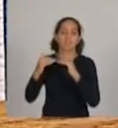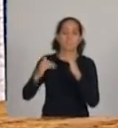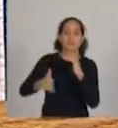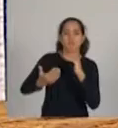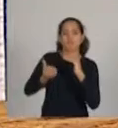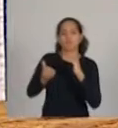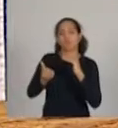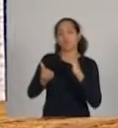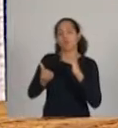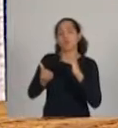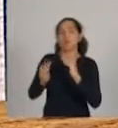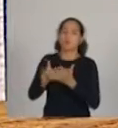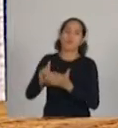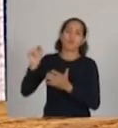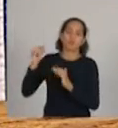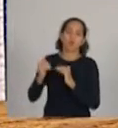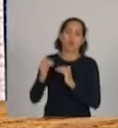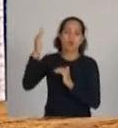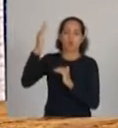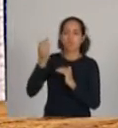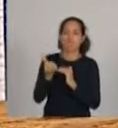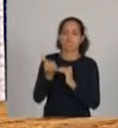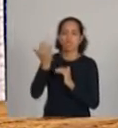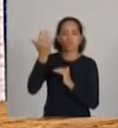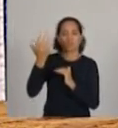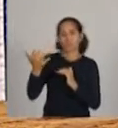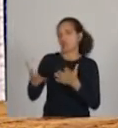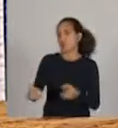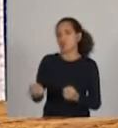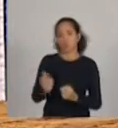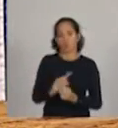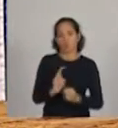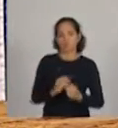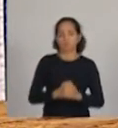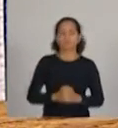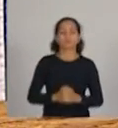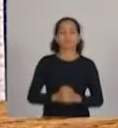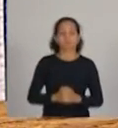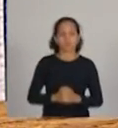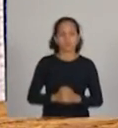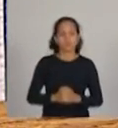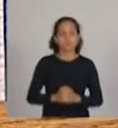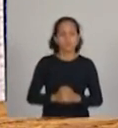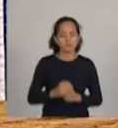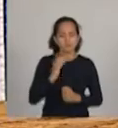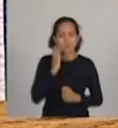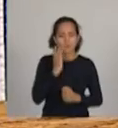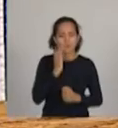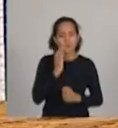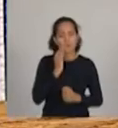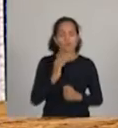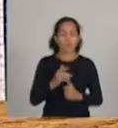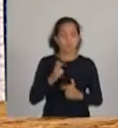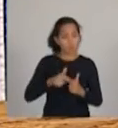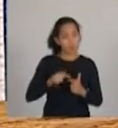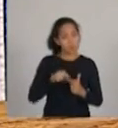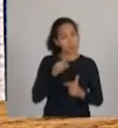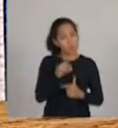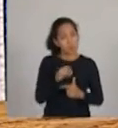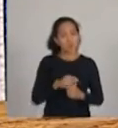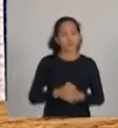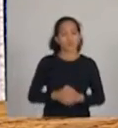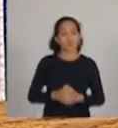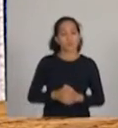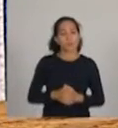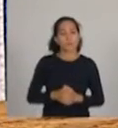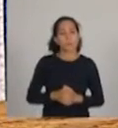acima de seis anos, na verdade, as pessoas não querem adotar. E aí soma-se a esse problema o